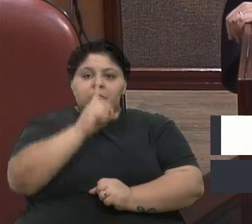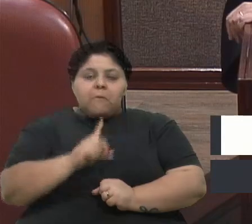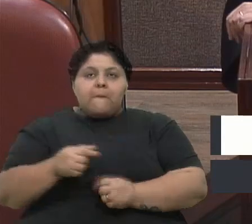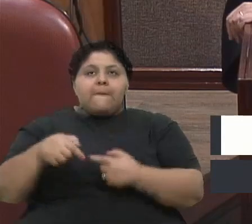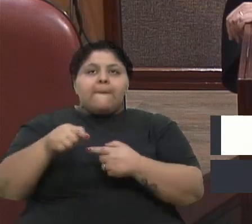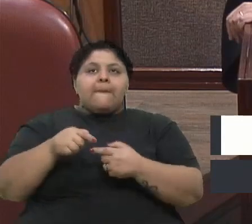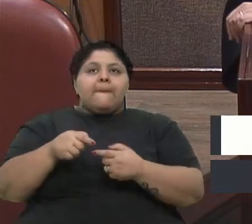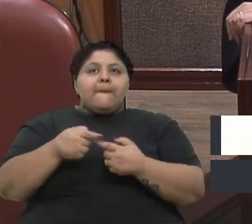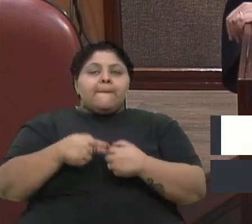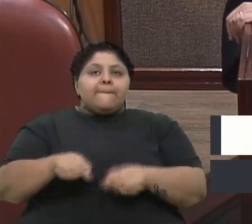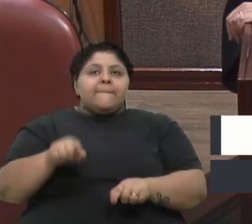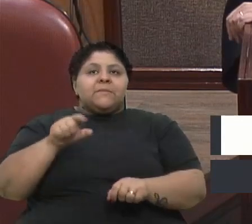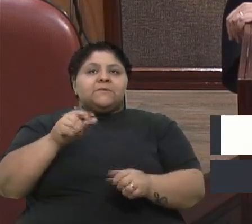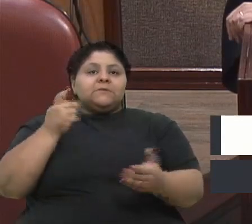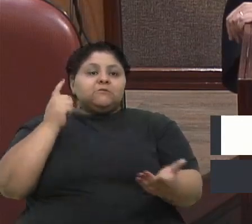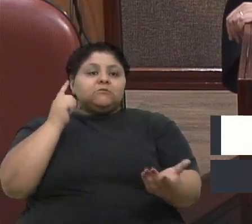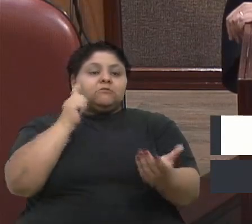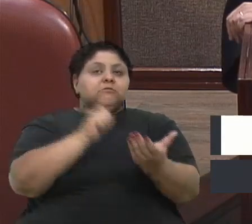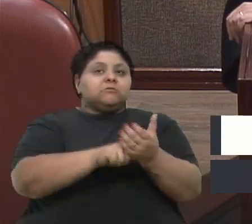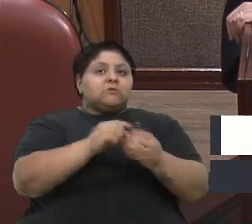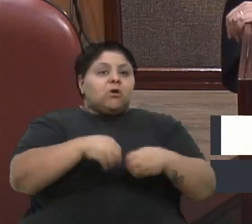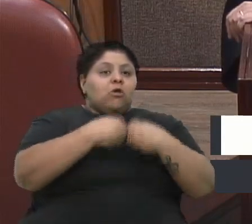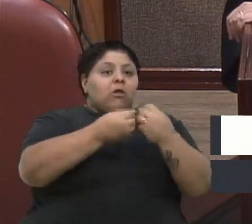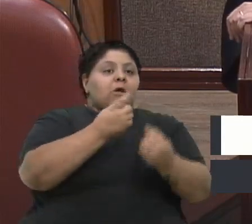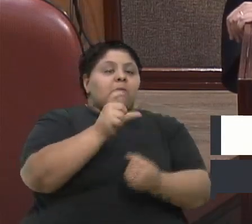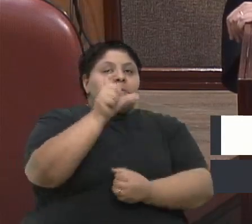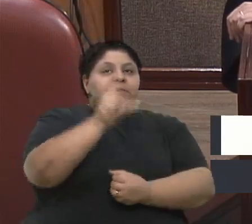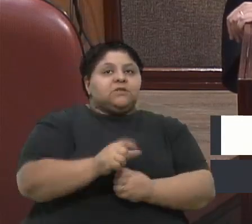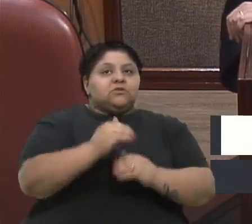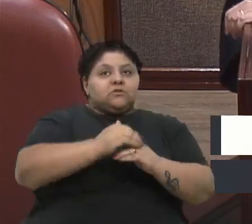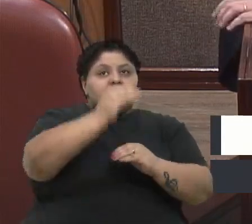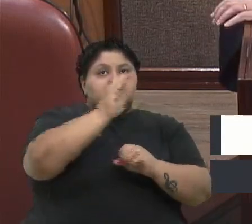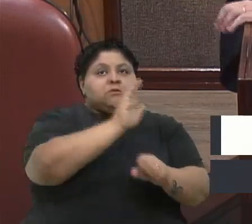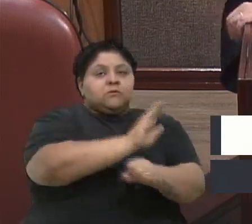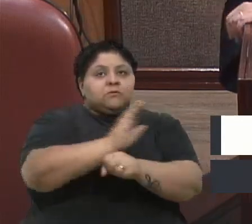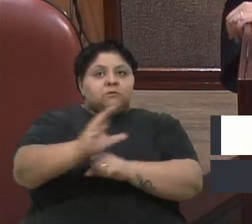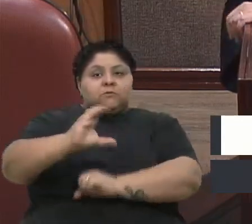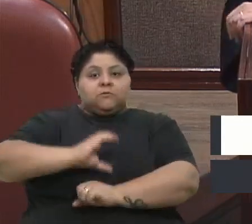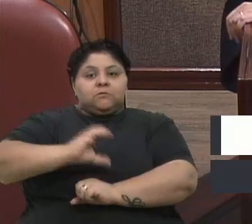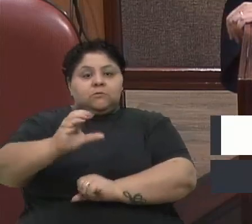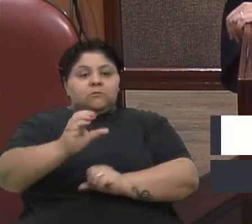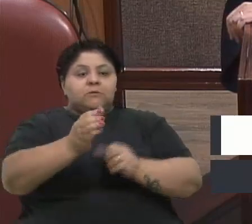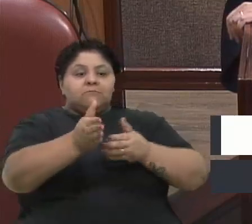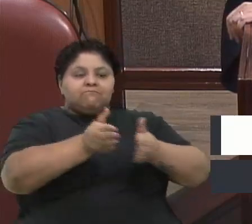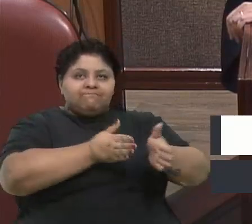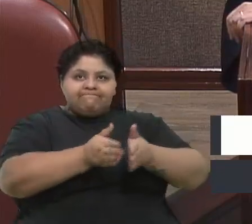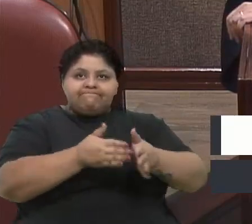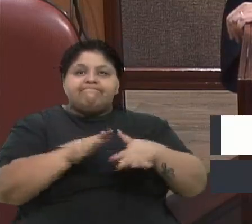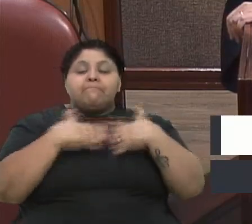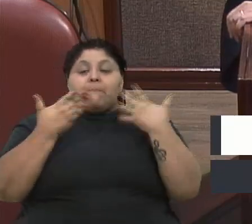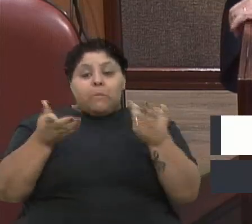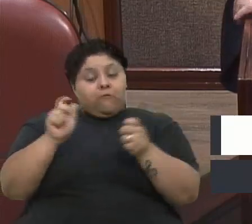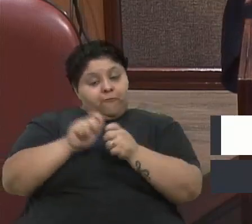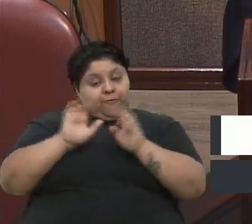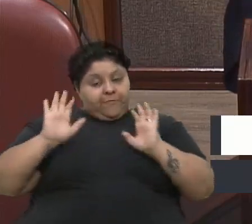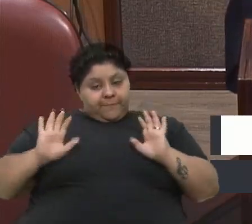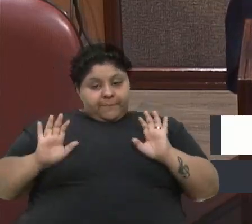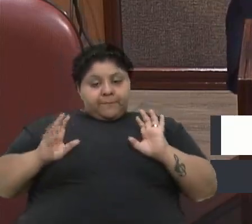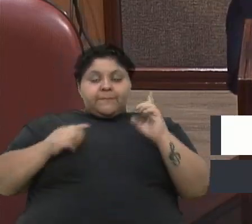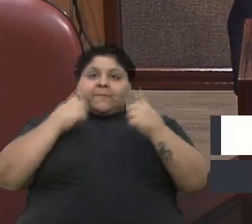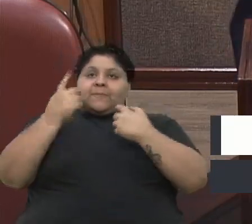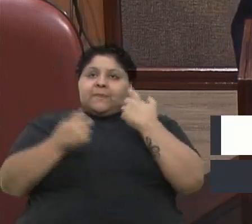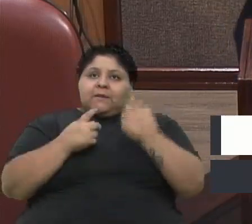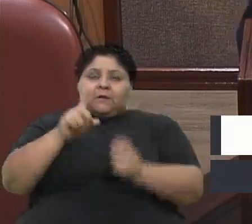em colocar um servidor a mais, uma pessoa a mais, para ajudar na coordenadoria de acessibilidade. Bom, feito isso, algumas